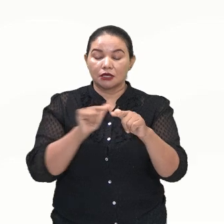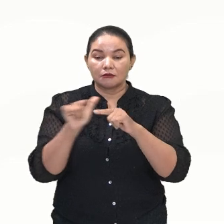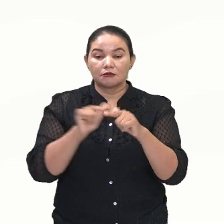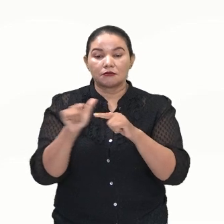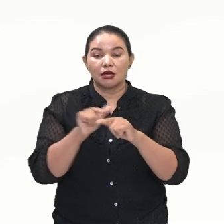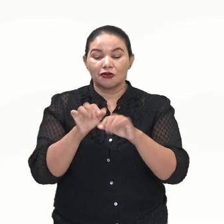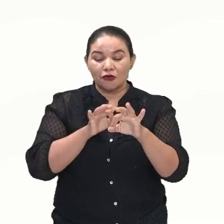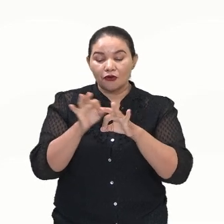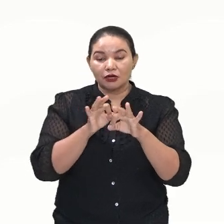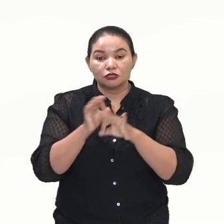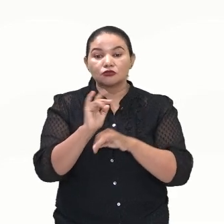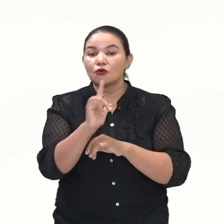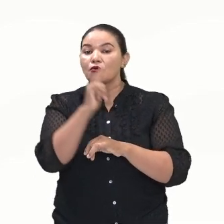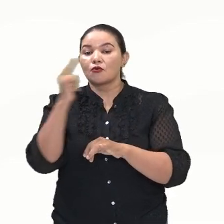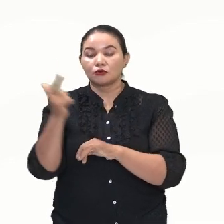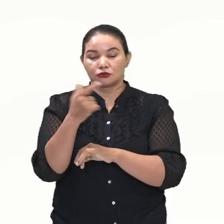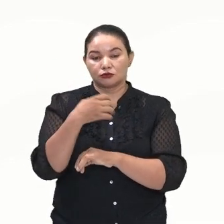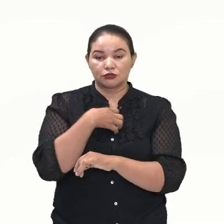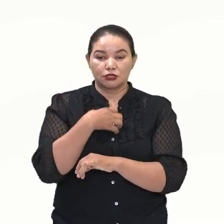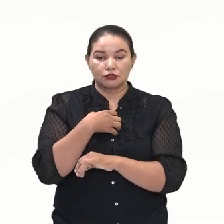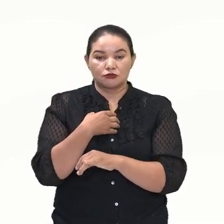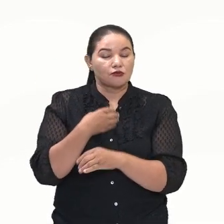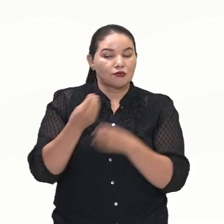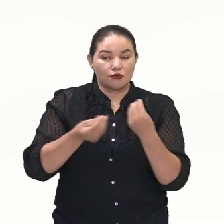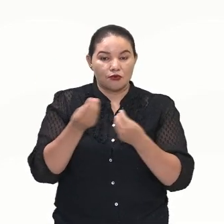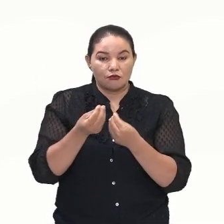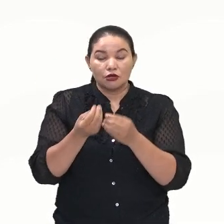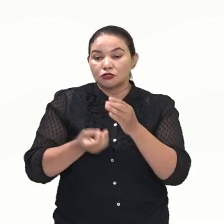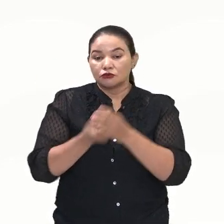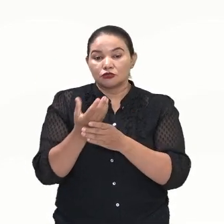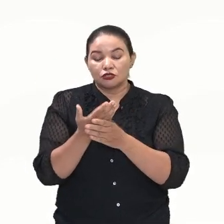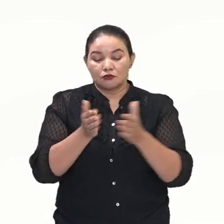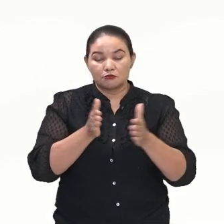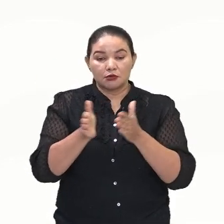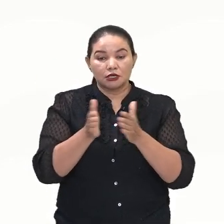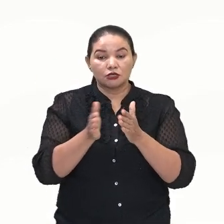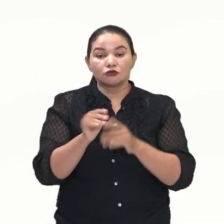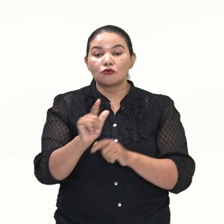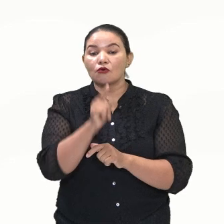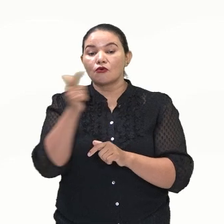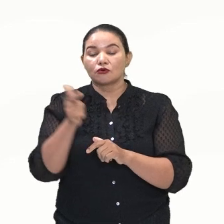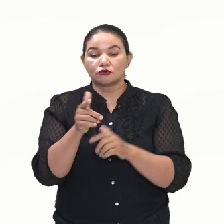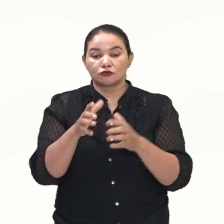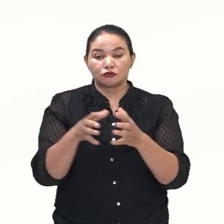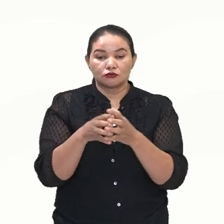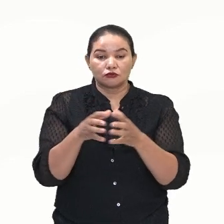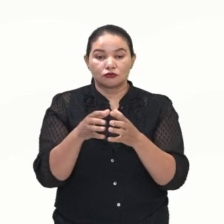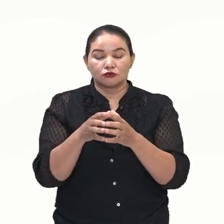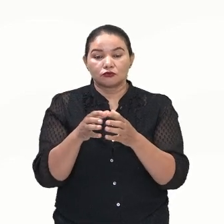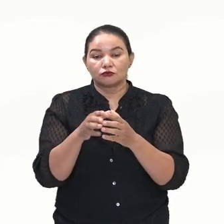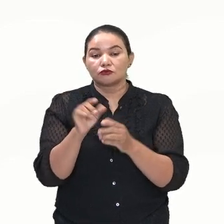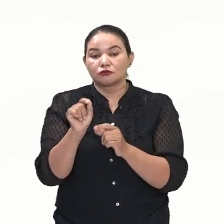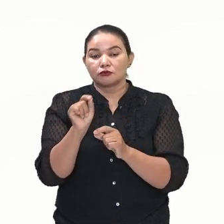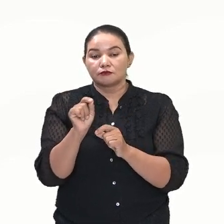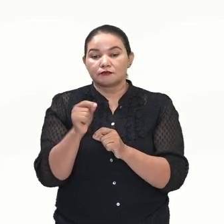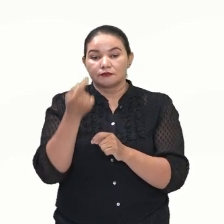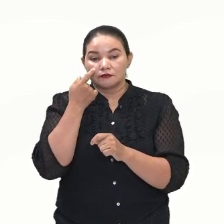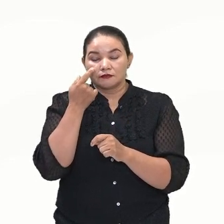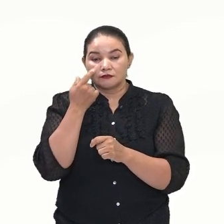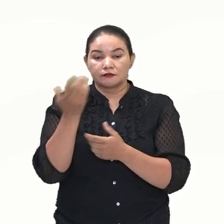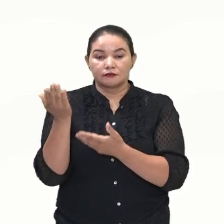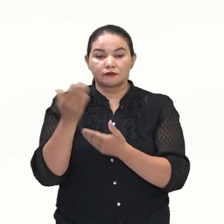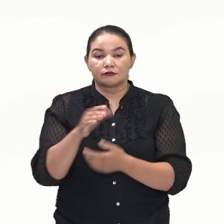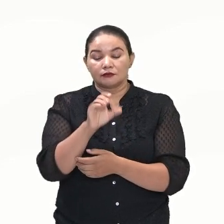organizar de uma outra forma. E vai surgir nesse período um outro movimento chamado de cartismo.